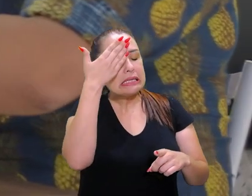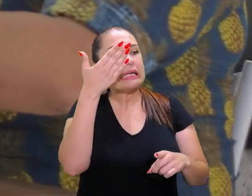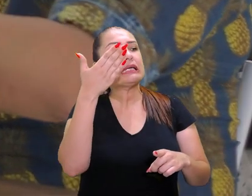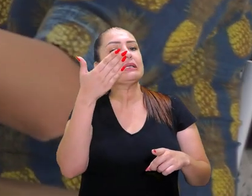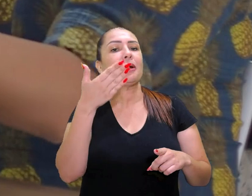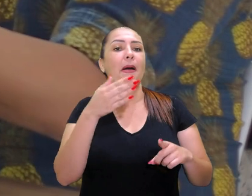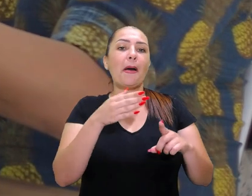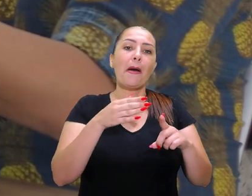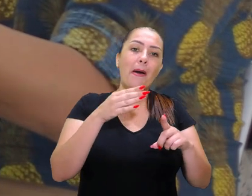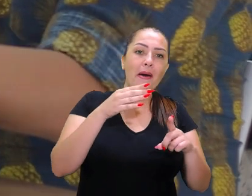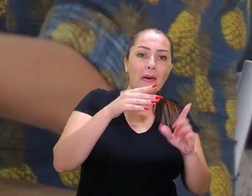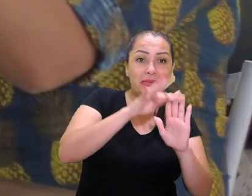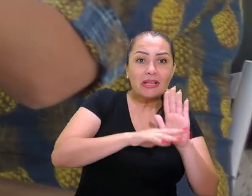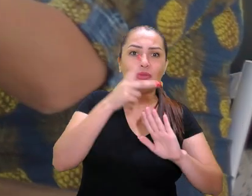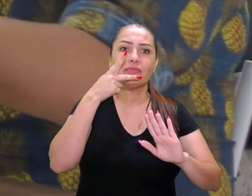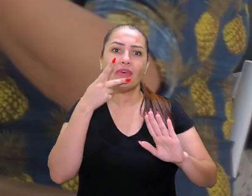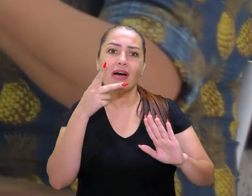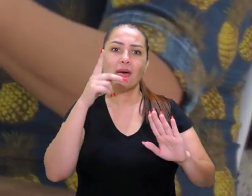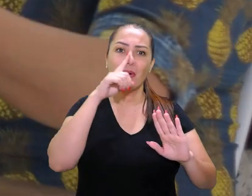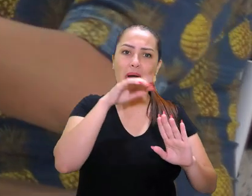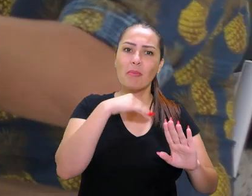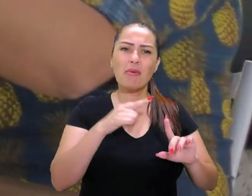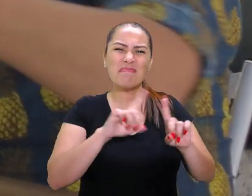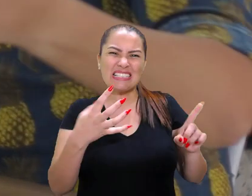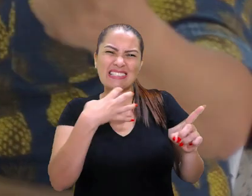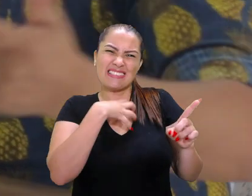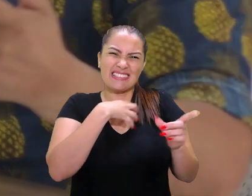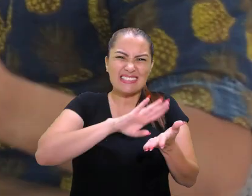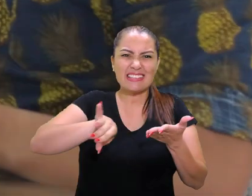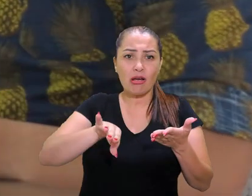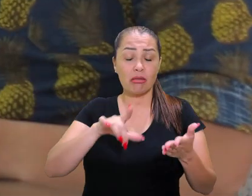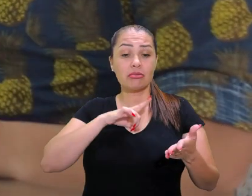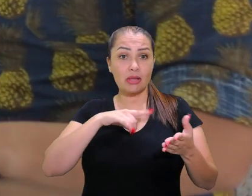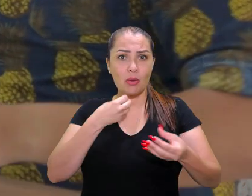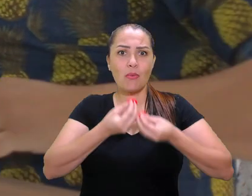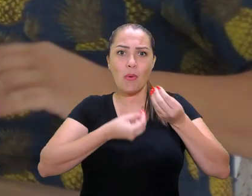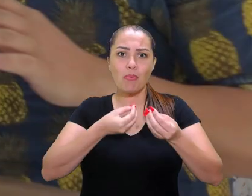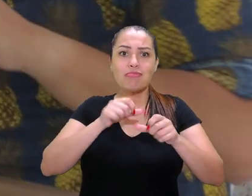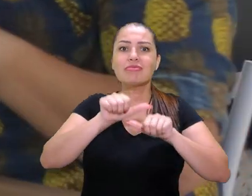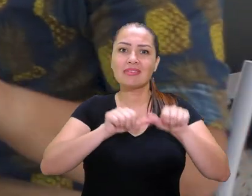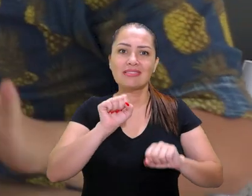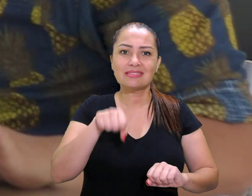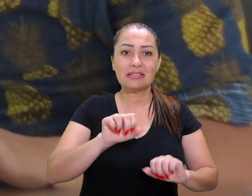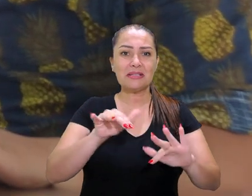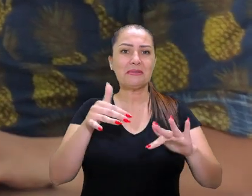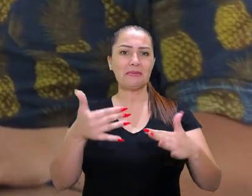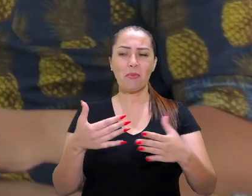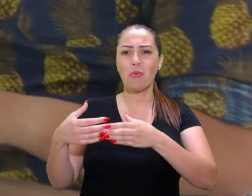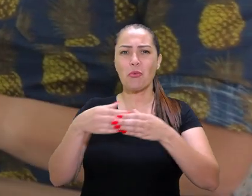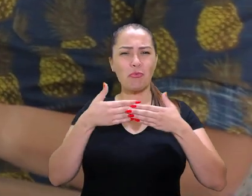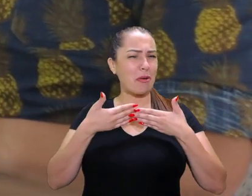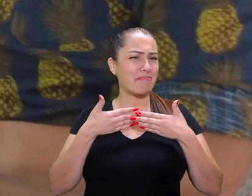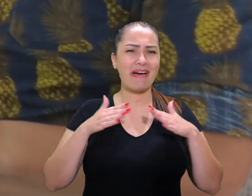morre, mas retirar dessa forma, tem como a gente solucionar isso e aquilo. E aí eles foram super abertos,